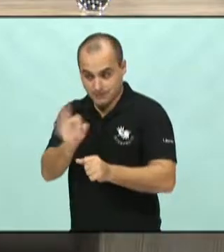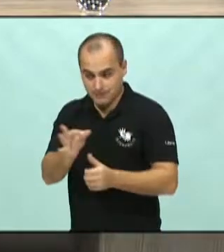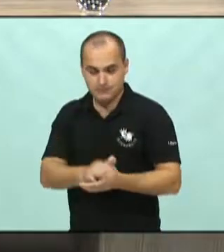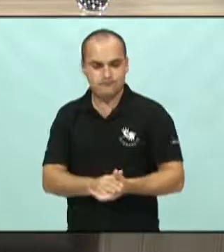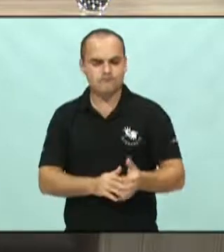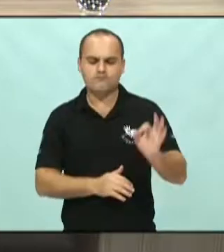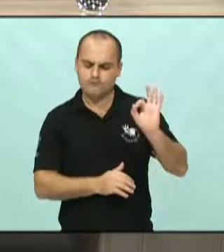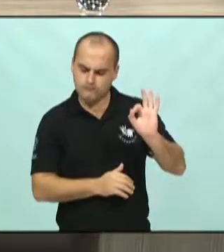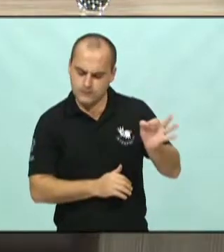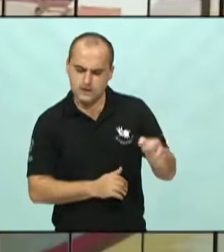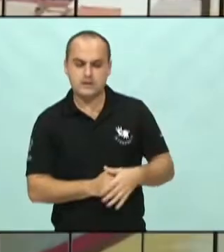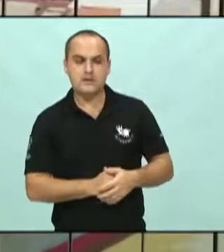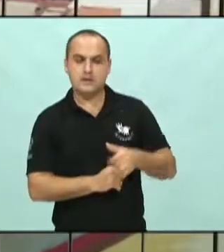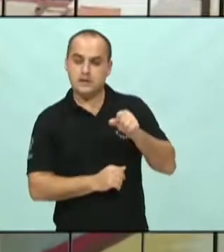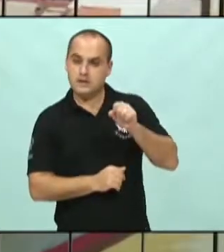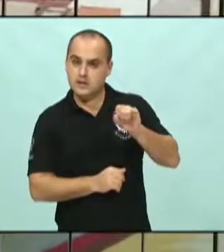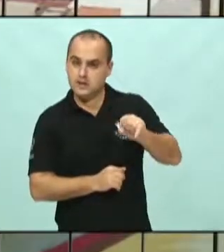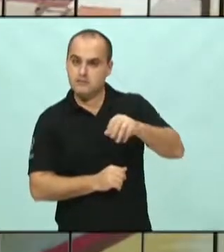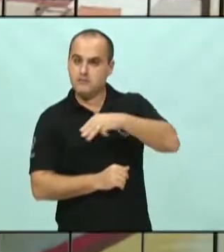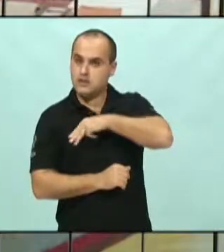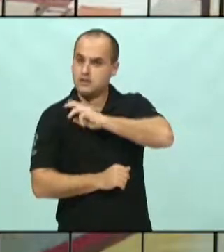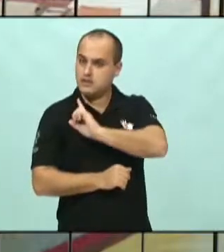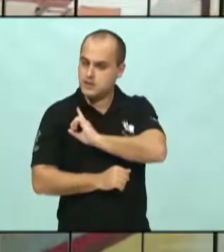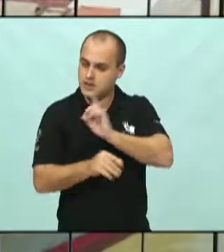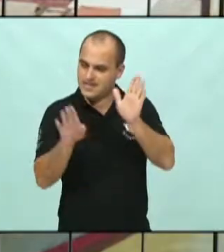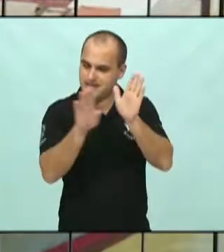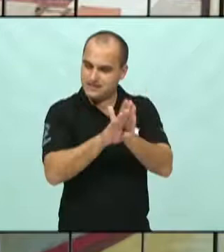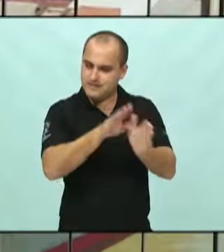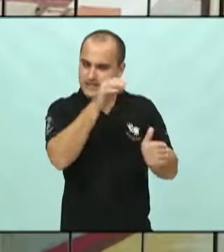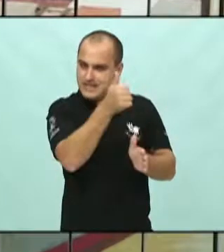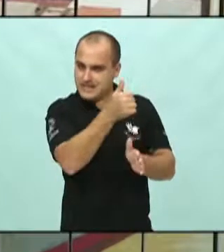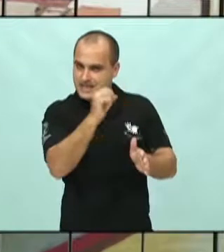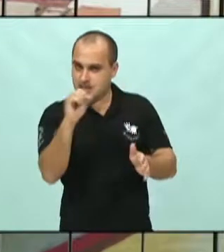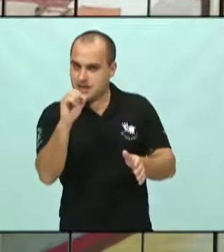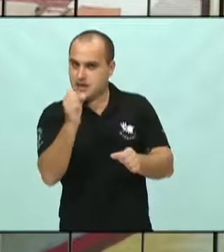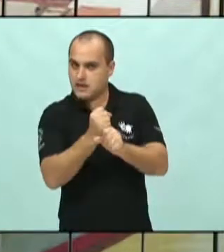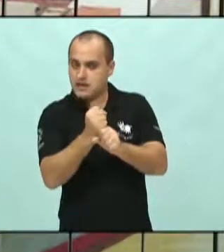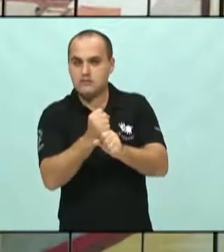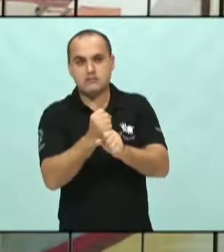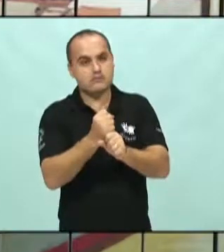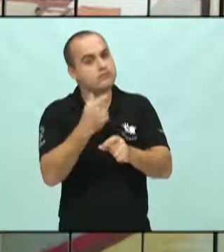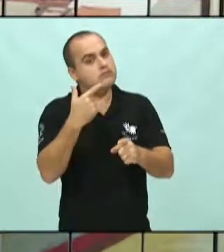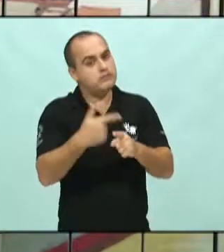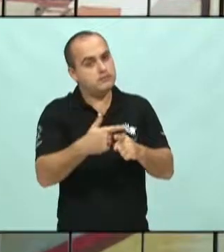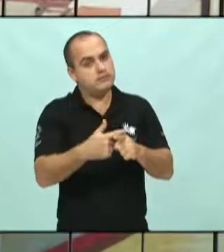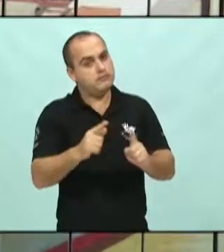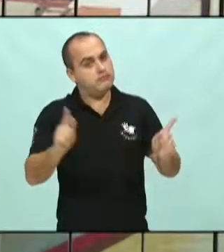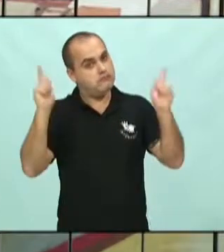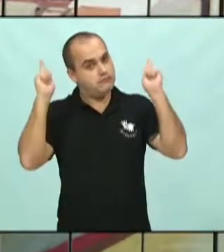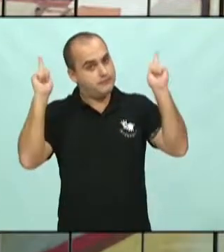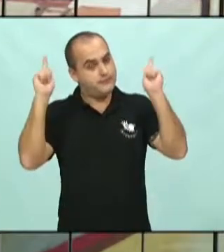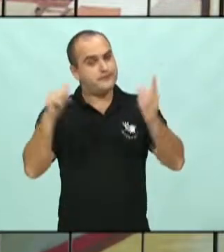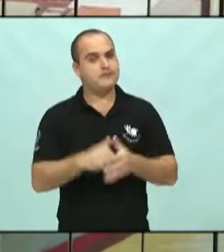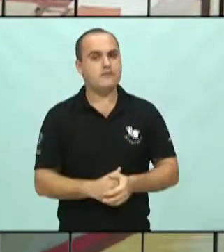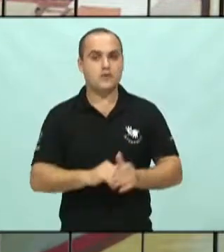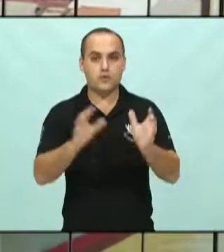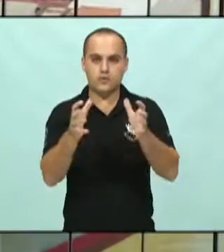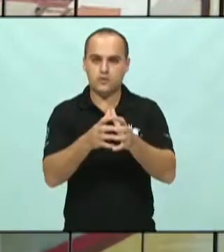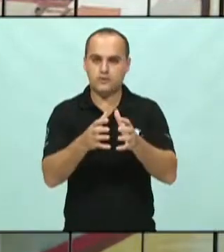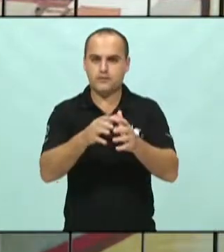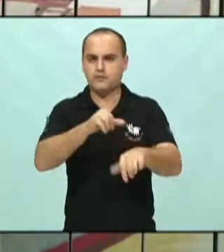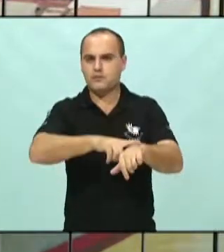o Marcílio, se ele chegou aos 100 anos, é por causa da torcida. Quanto a isso, não tem a menor dúvida, né? Porque o clube, em vários momentos,